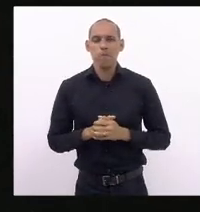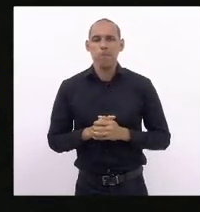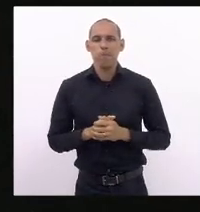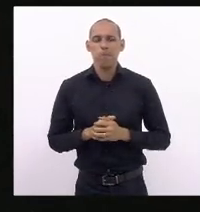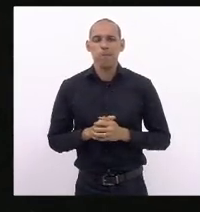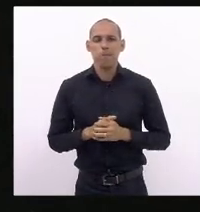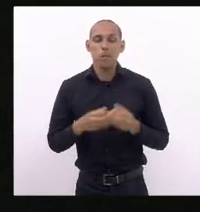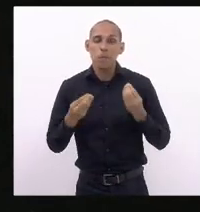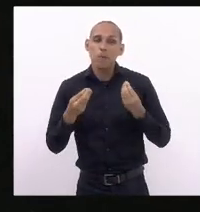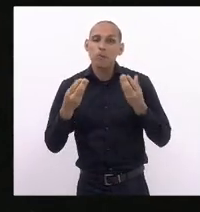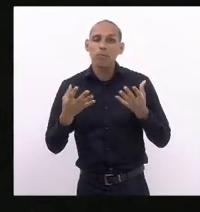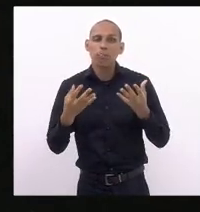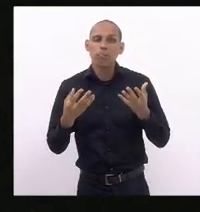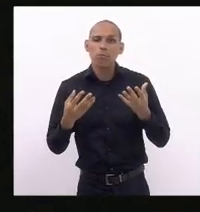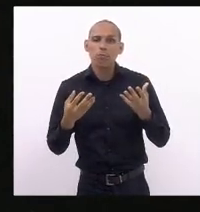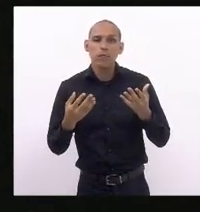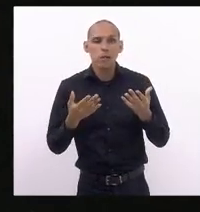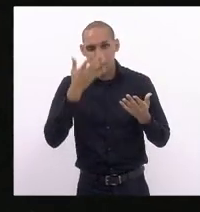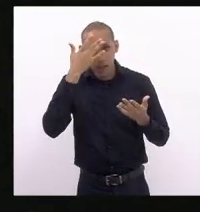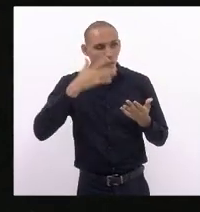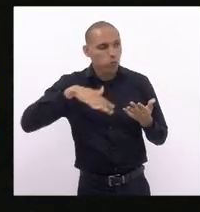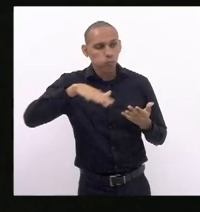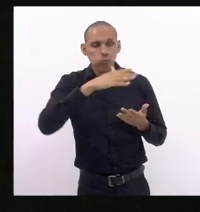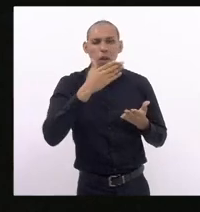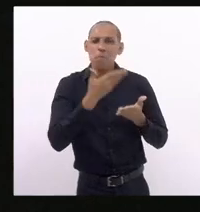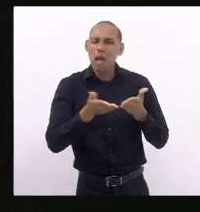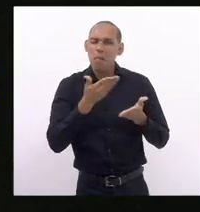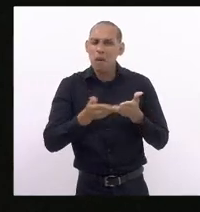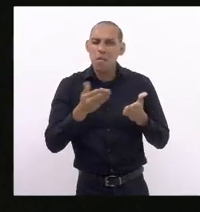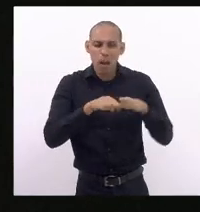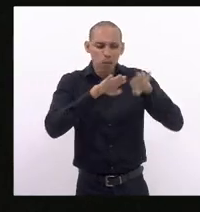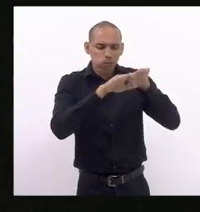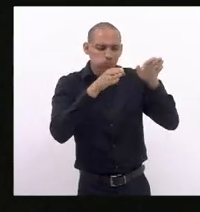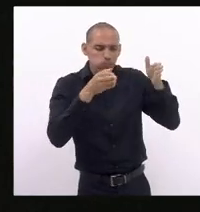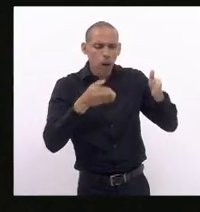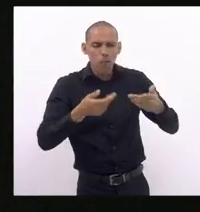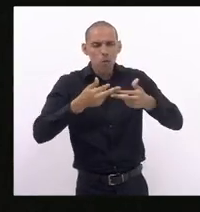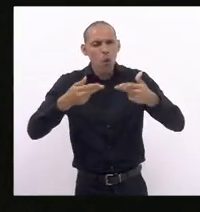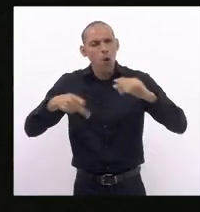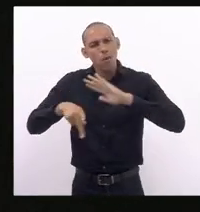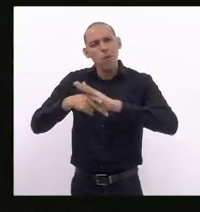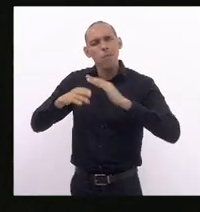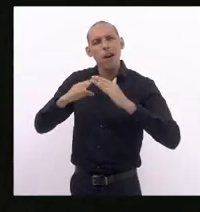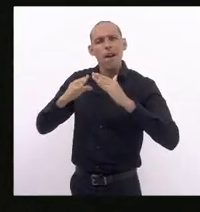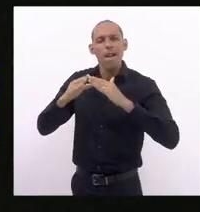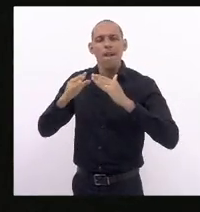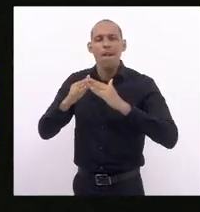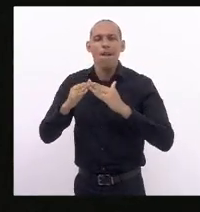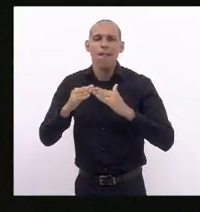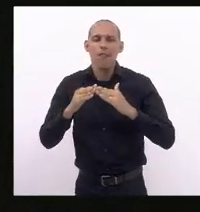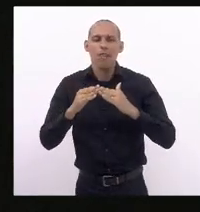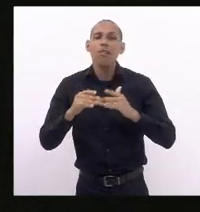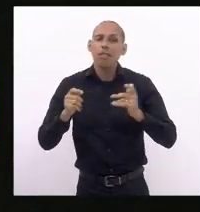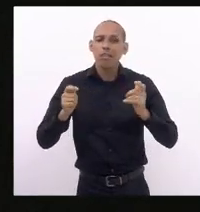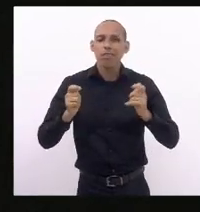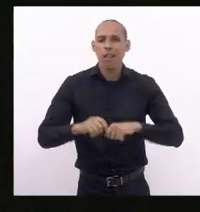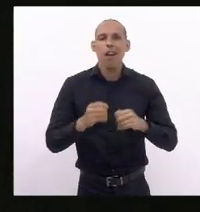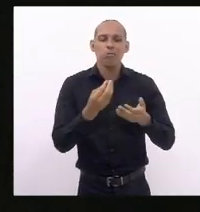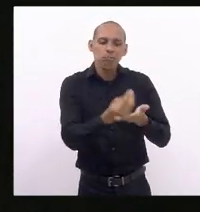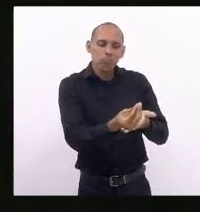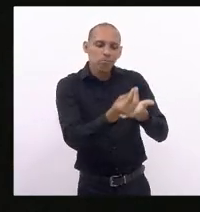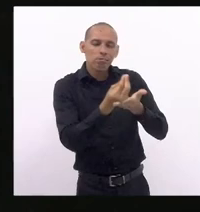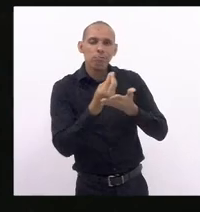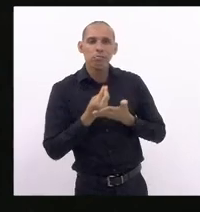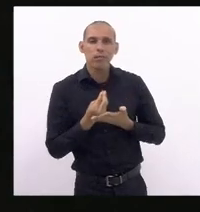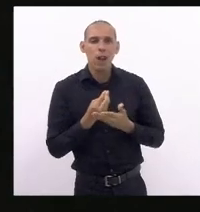destinado a permitir que os moradores que perderam seus móveis e utensílios domésticos pudessem ter um aporte financeiro